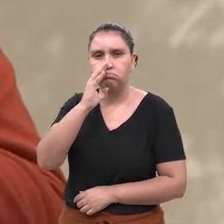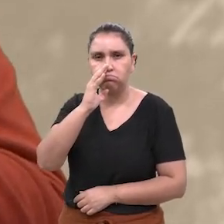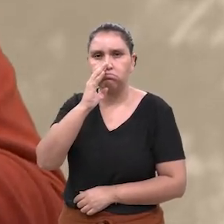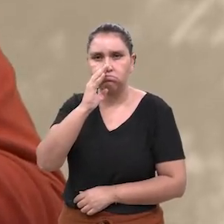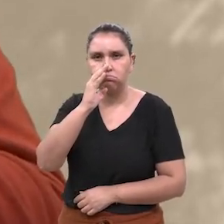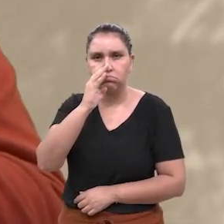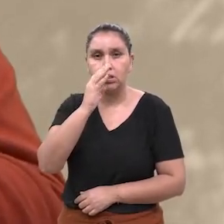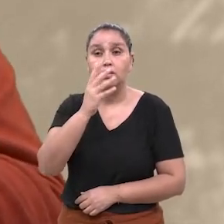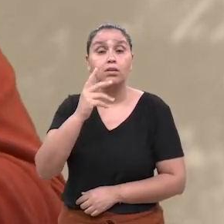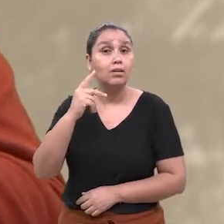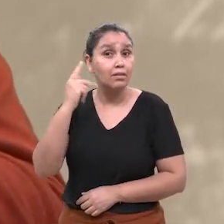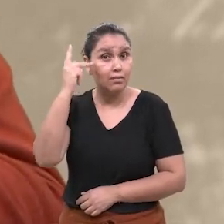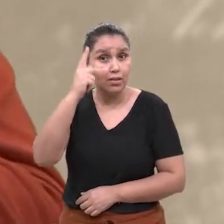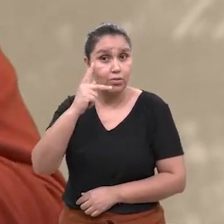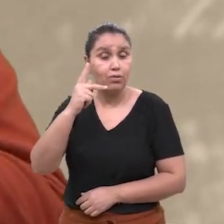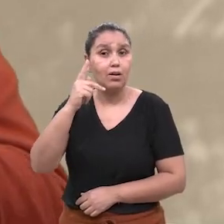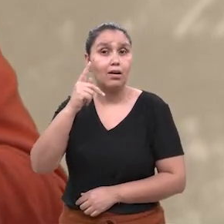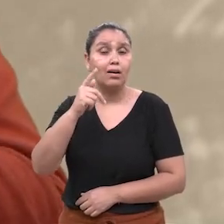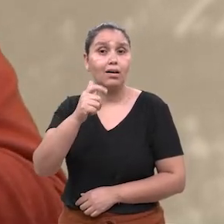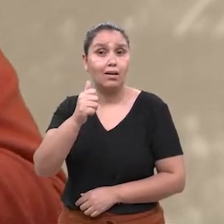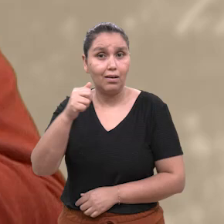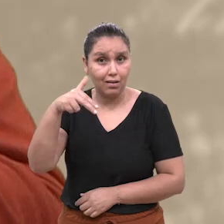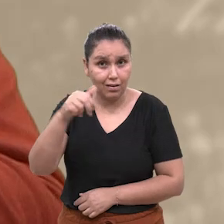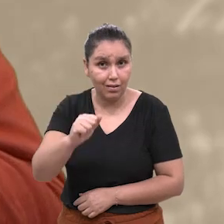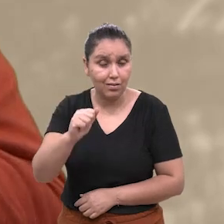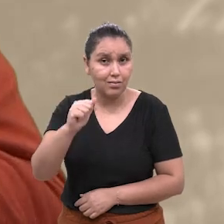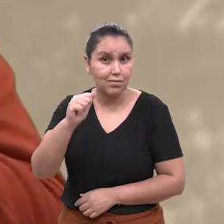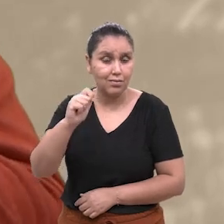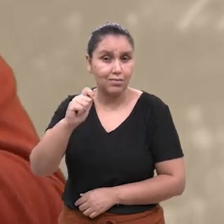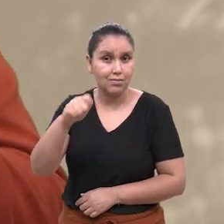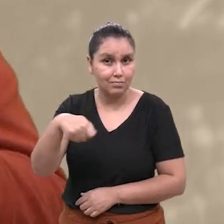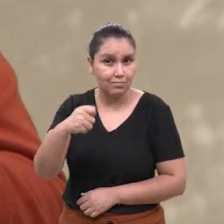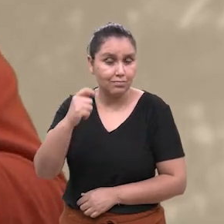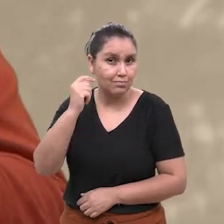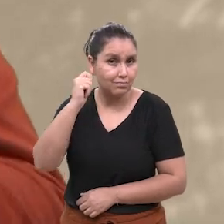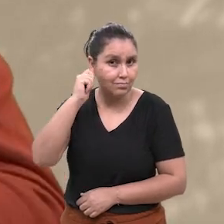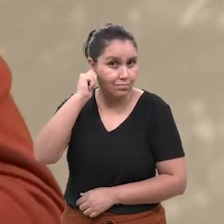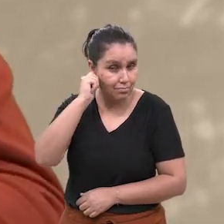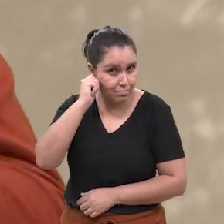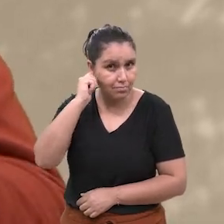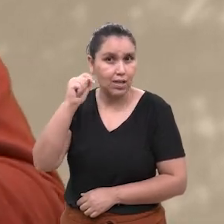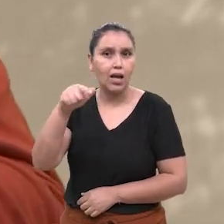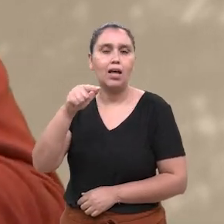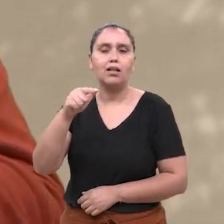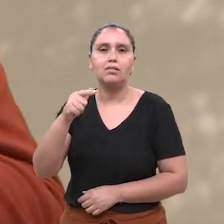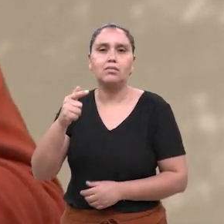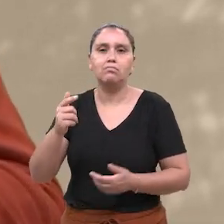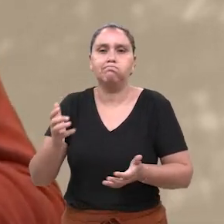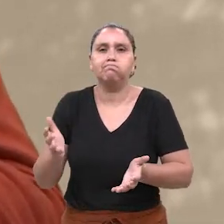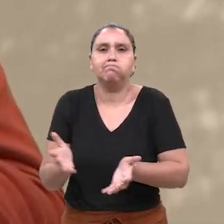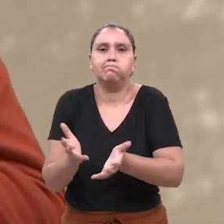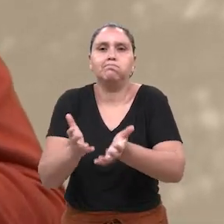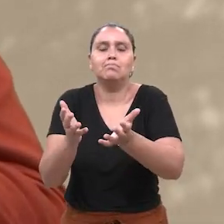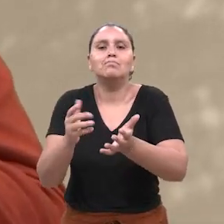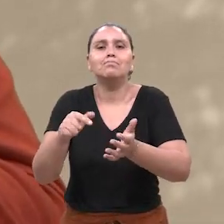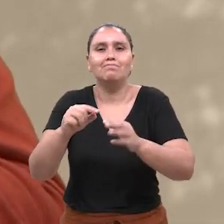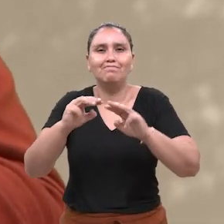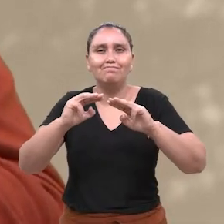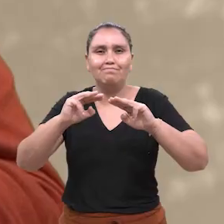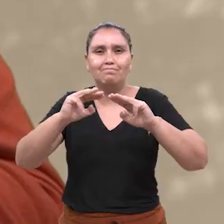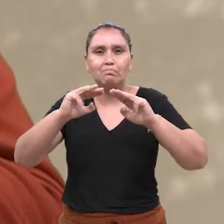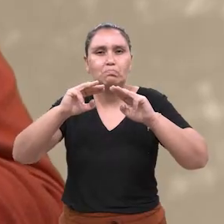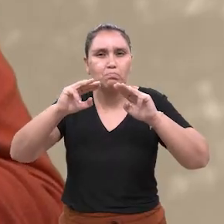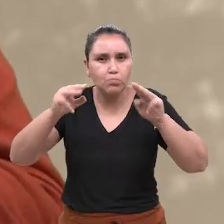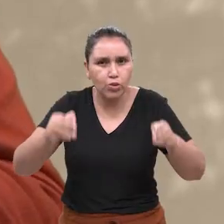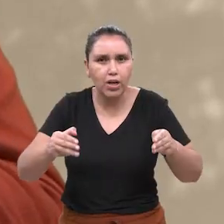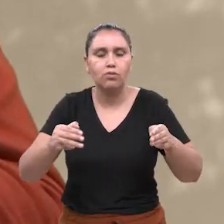eu tenho uma admiração muito grande pela vereadora Ana de Oliveira, que foi a presidente da qual impulsionou o Memorial